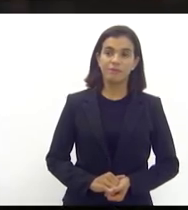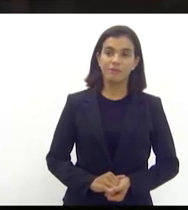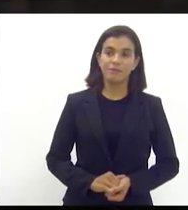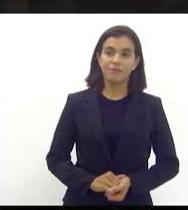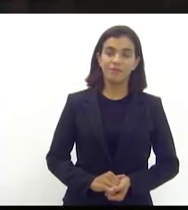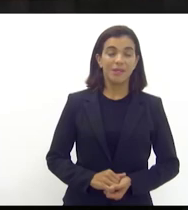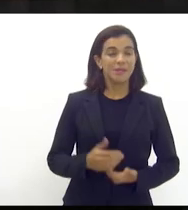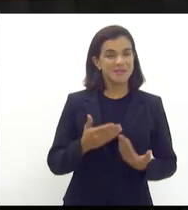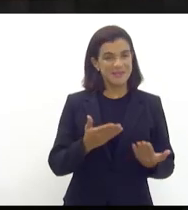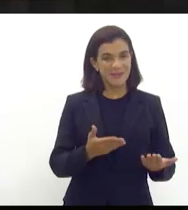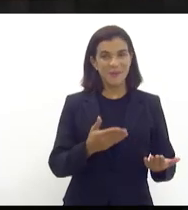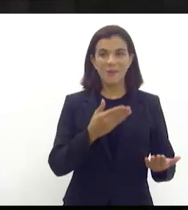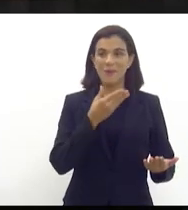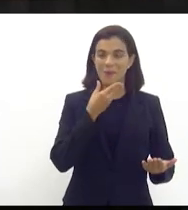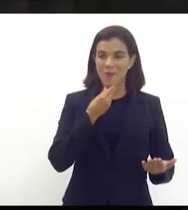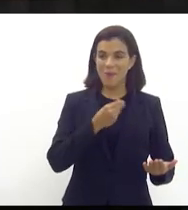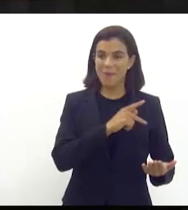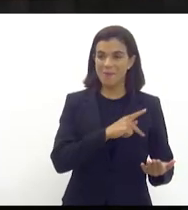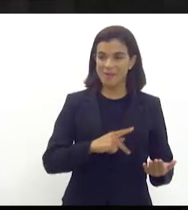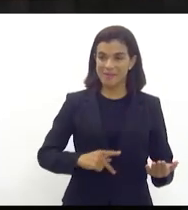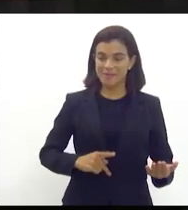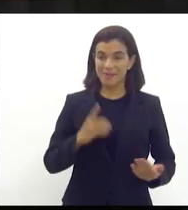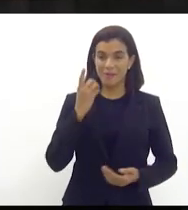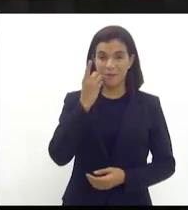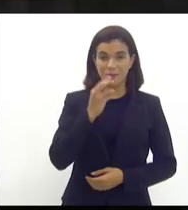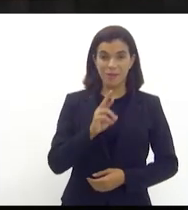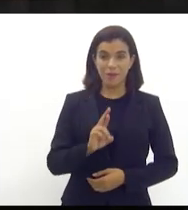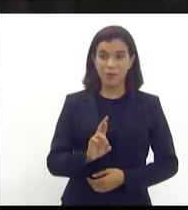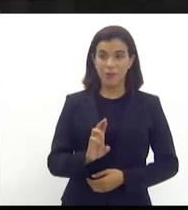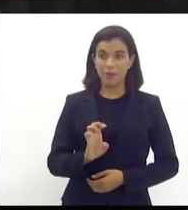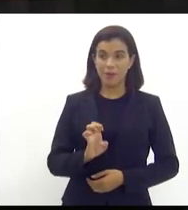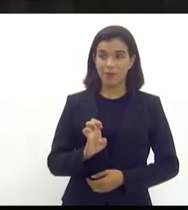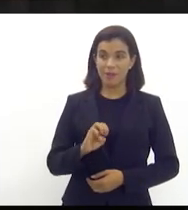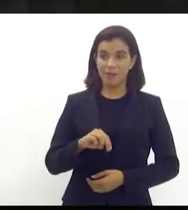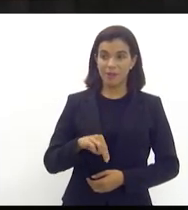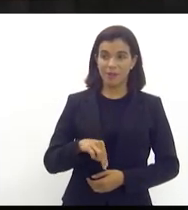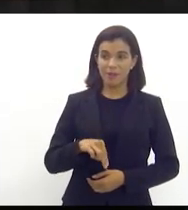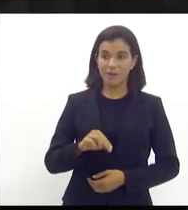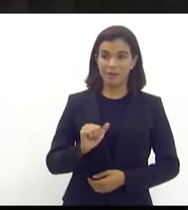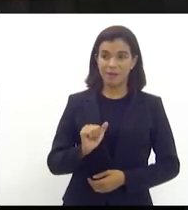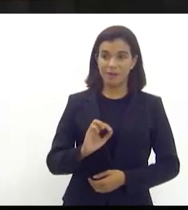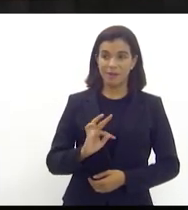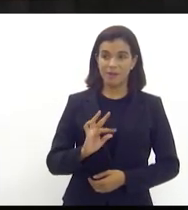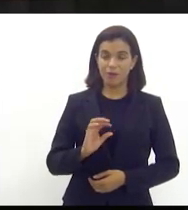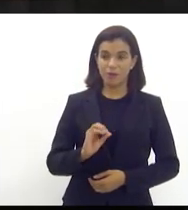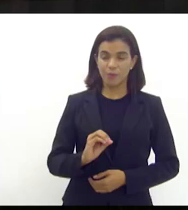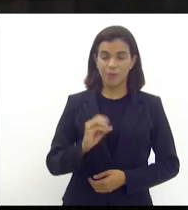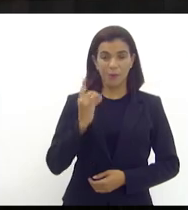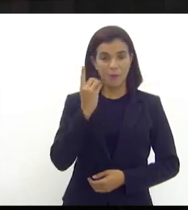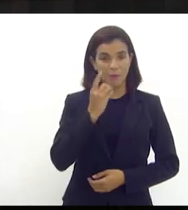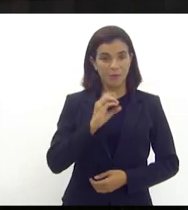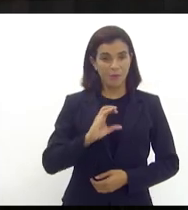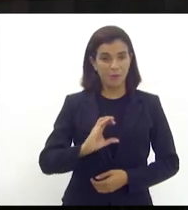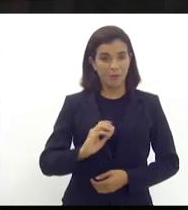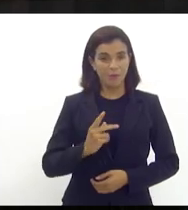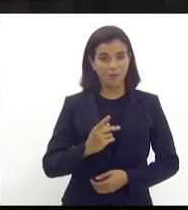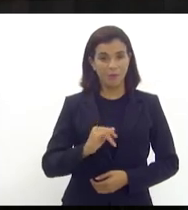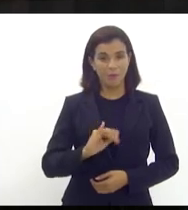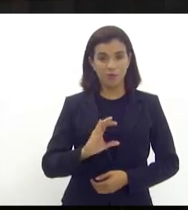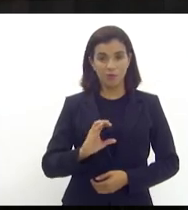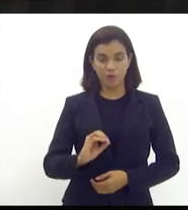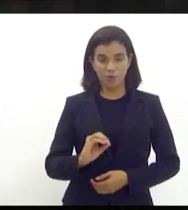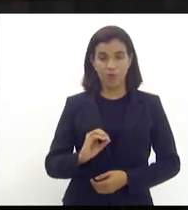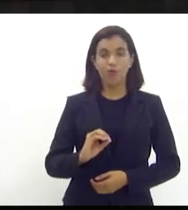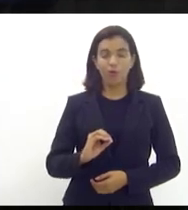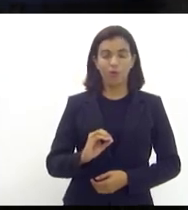Senhor presidente, deputado Renato, senhor deputado Chico Machado, senhoras